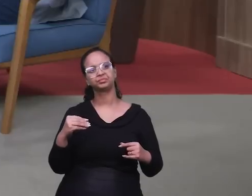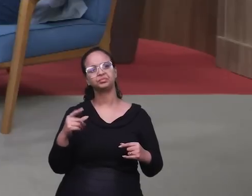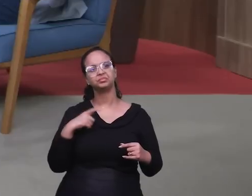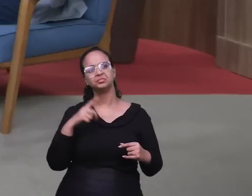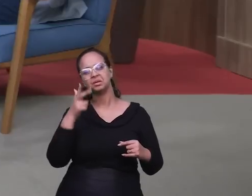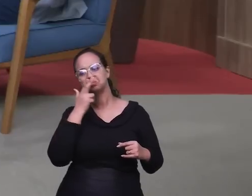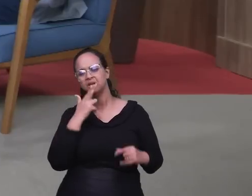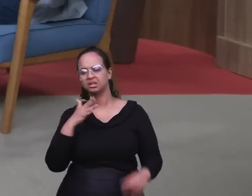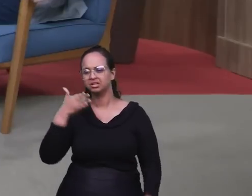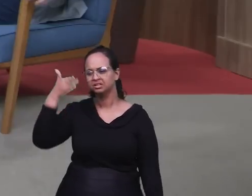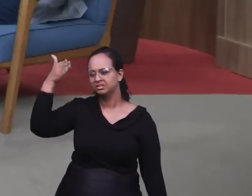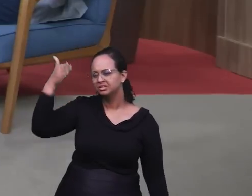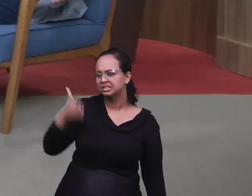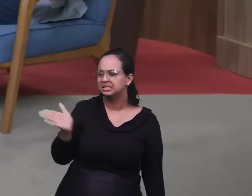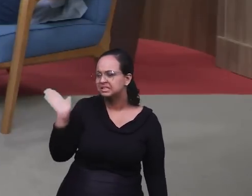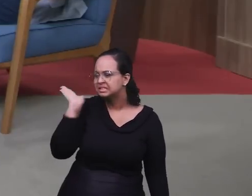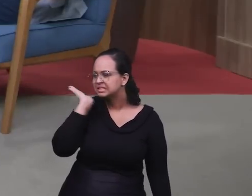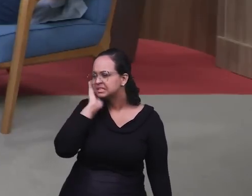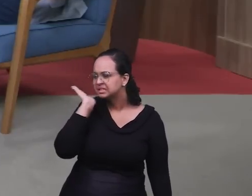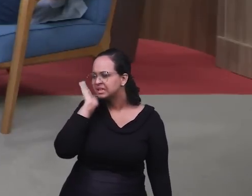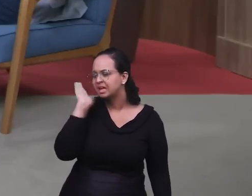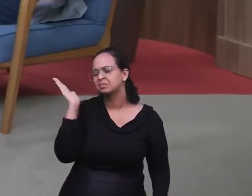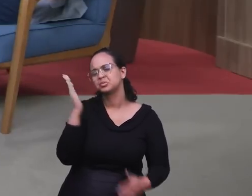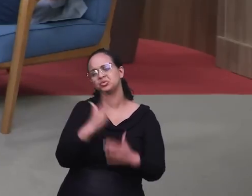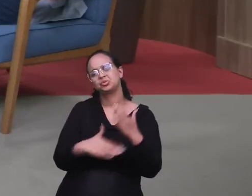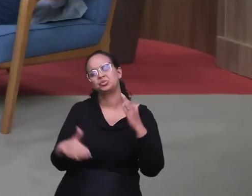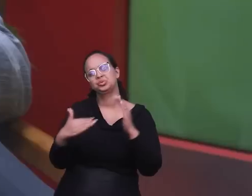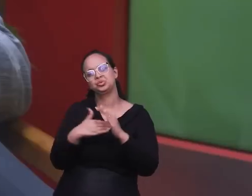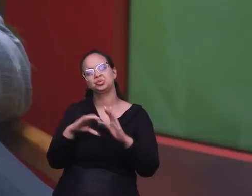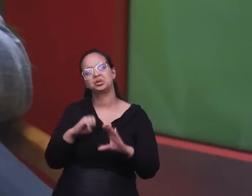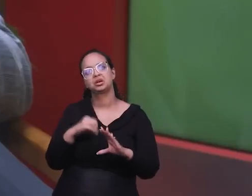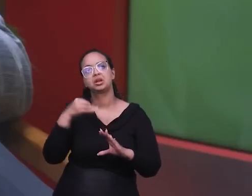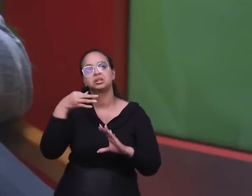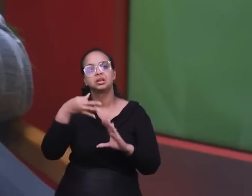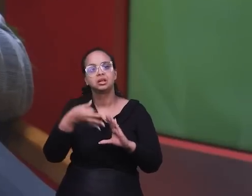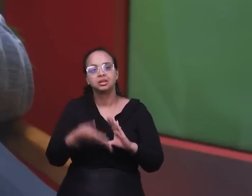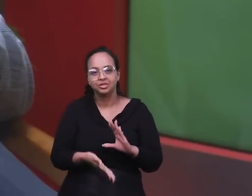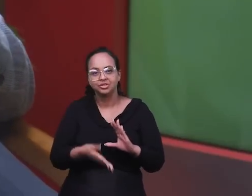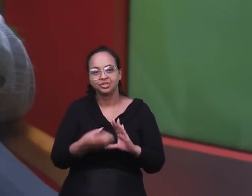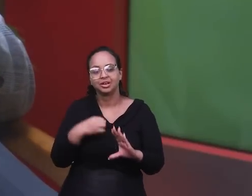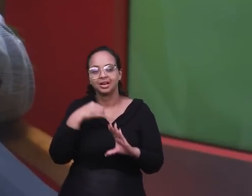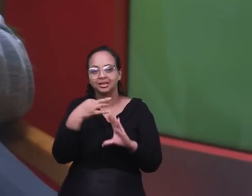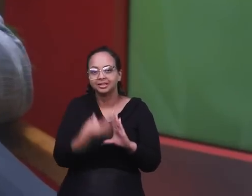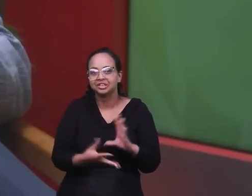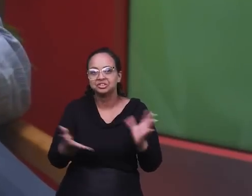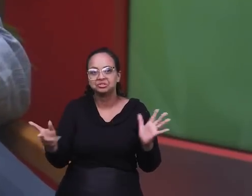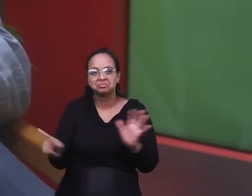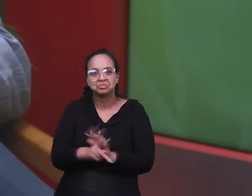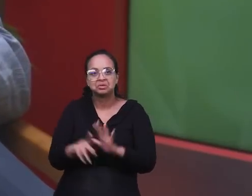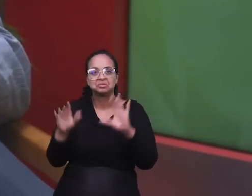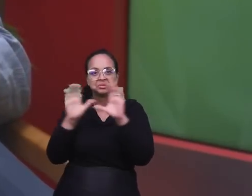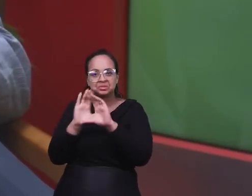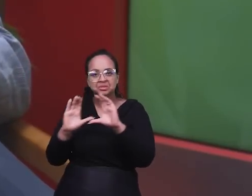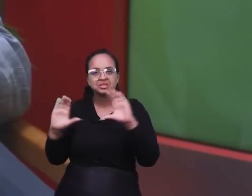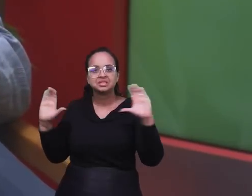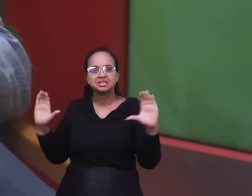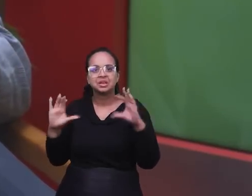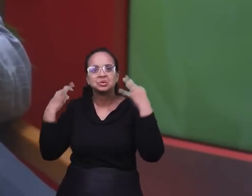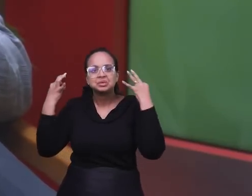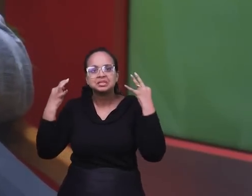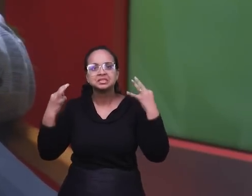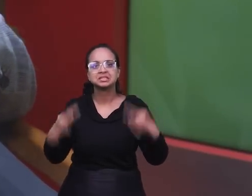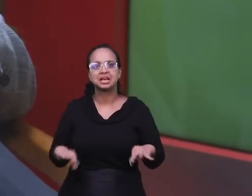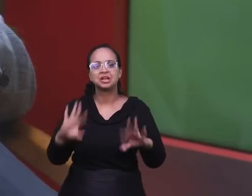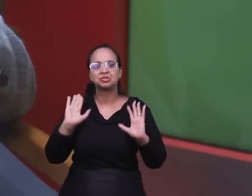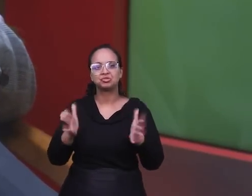está por detrás da parede, mas sabe todas as coisas. Esse é um atributo, né? É um atributo. Um atributo divino, né? Confirmado,